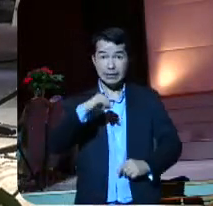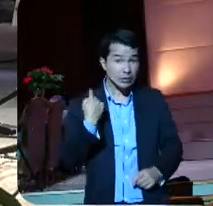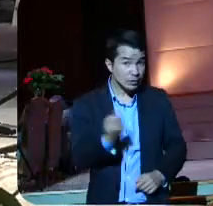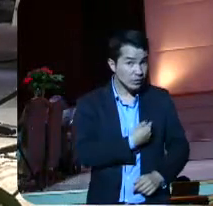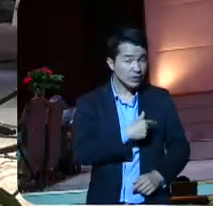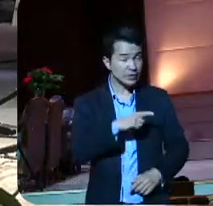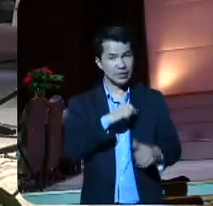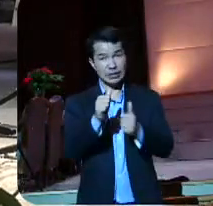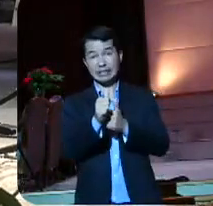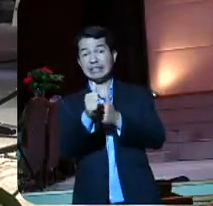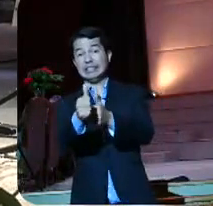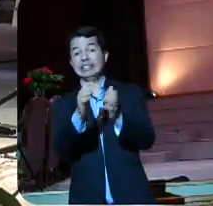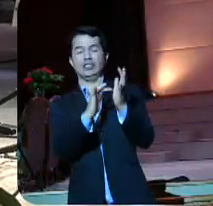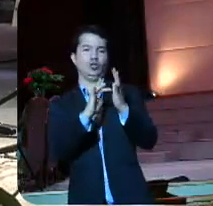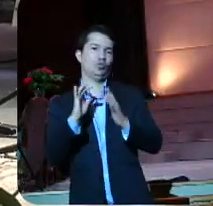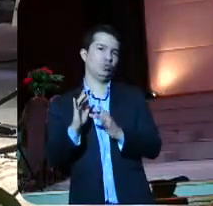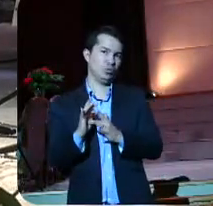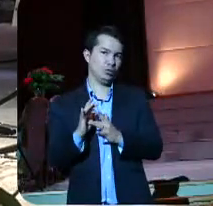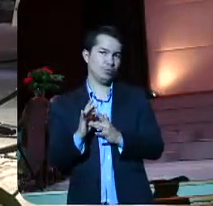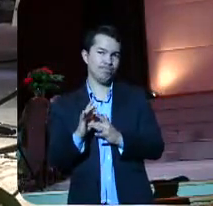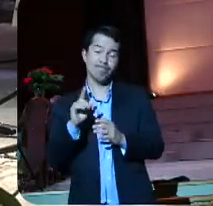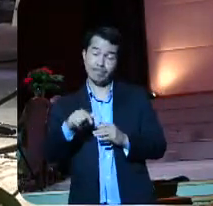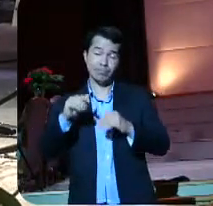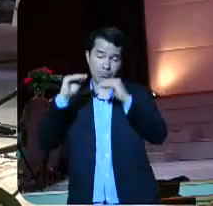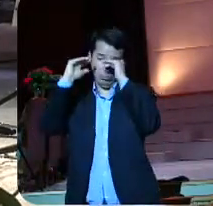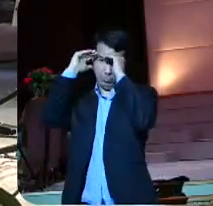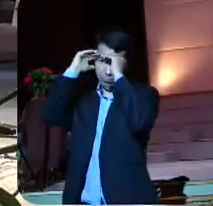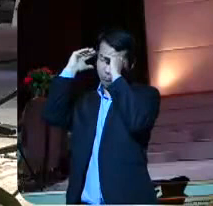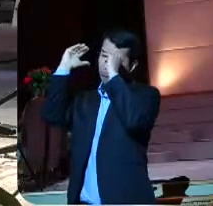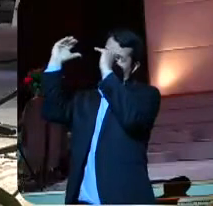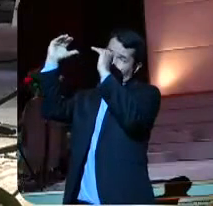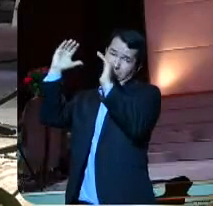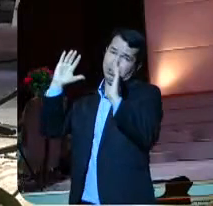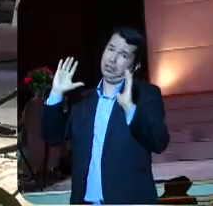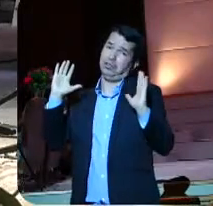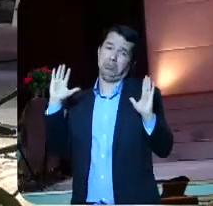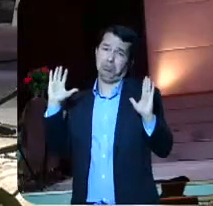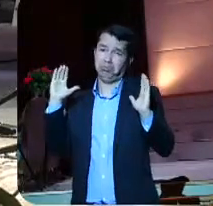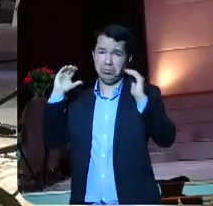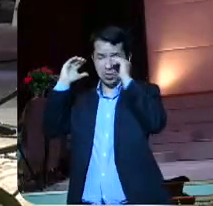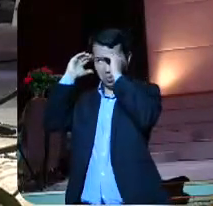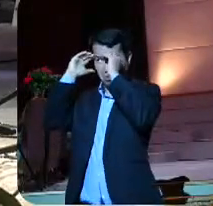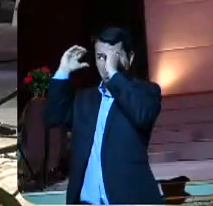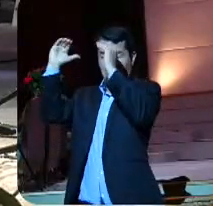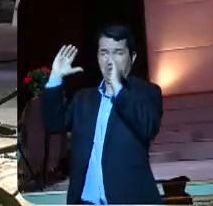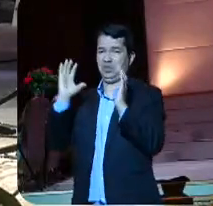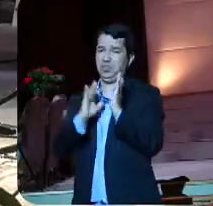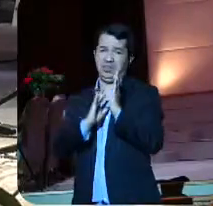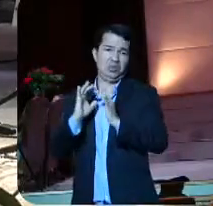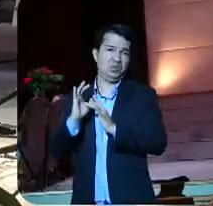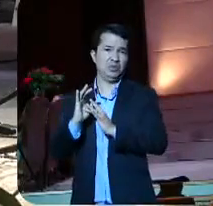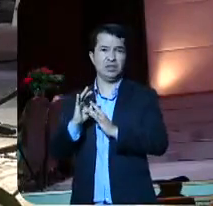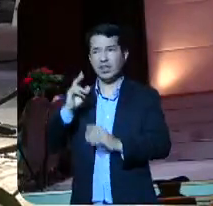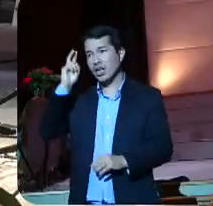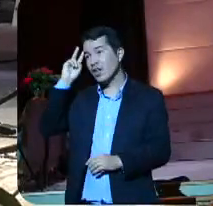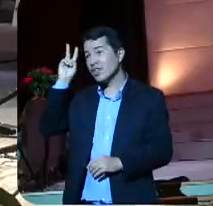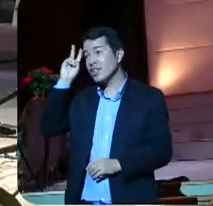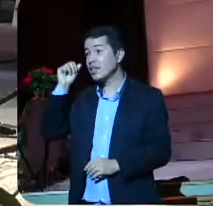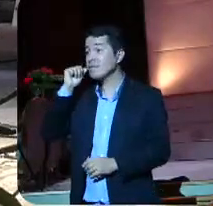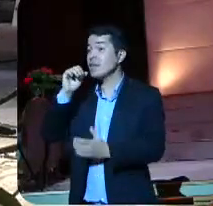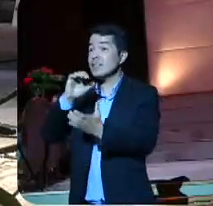gente aceita sem entender. A minha esposa chegou para mim e disse: você não vai falar nada disso? Eu disse: